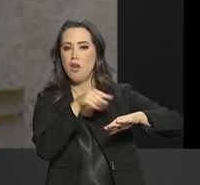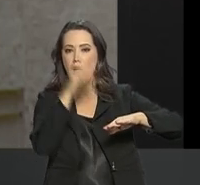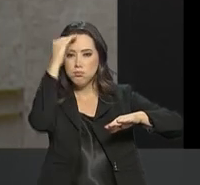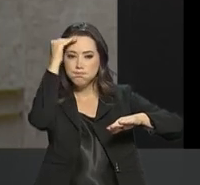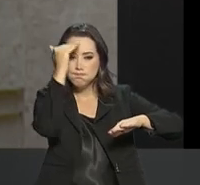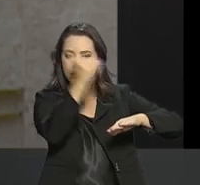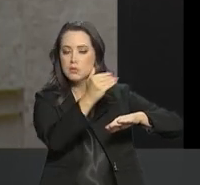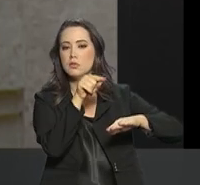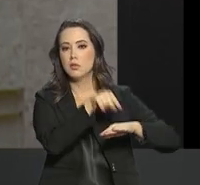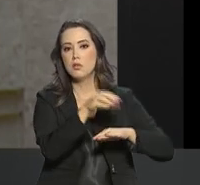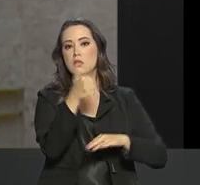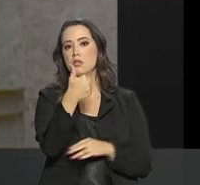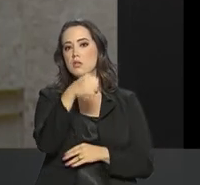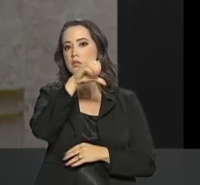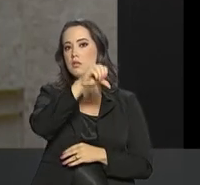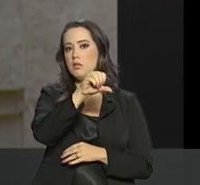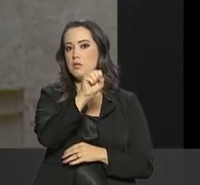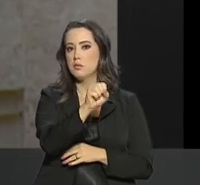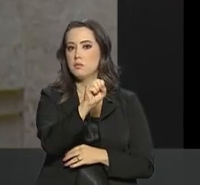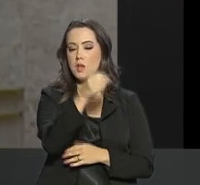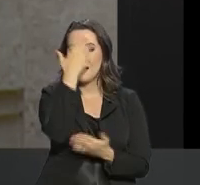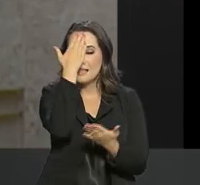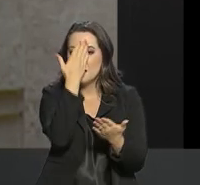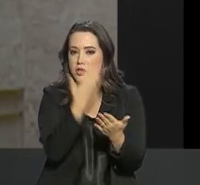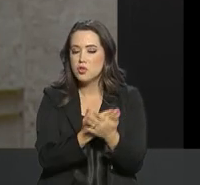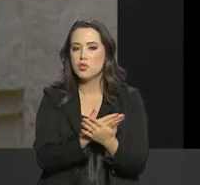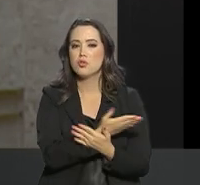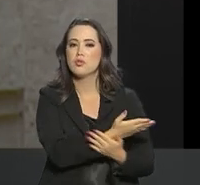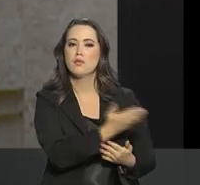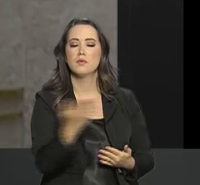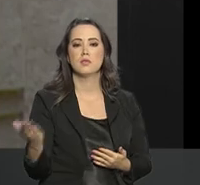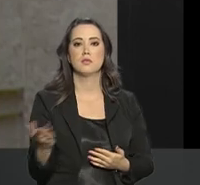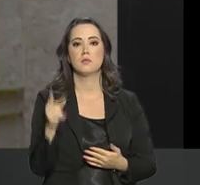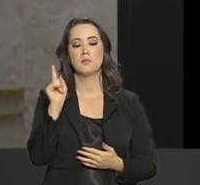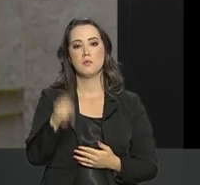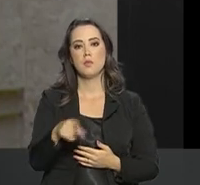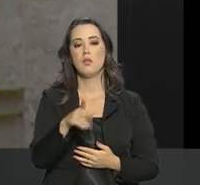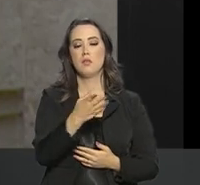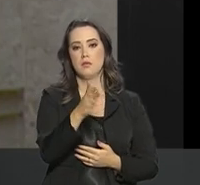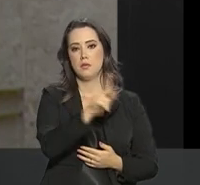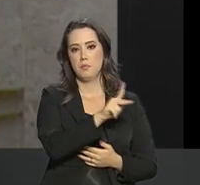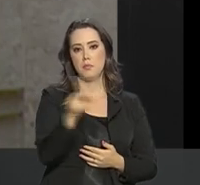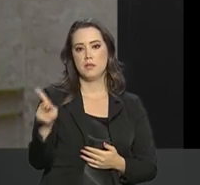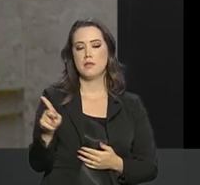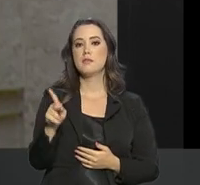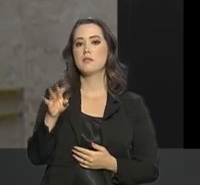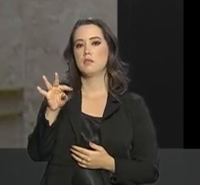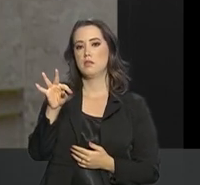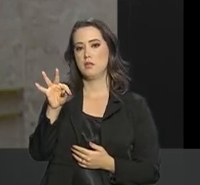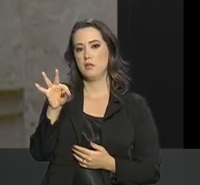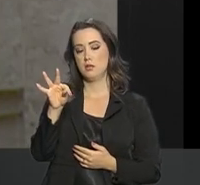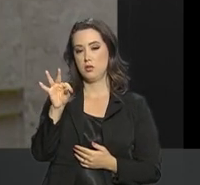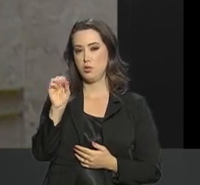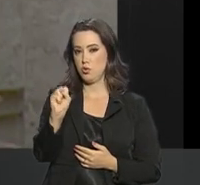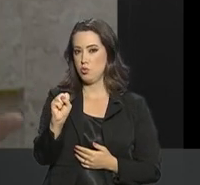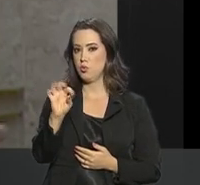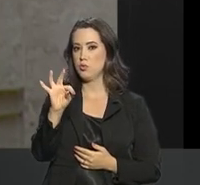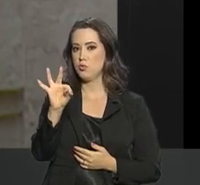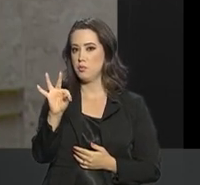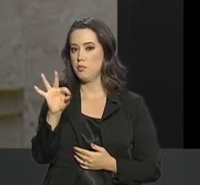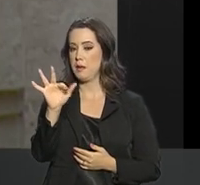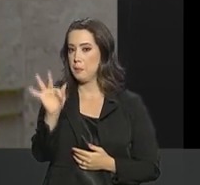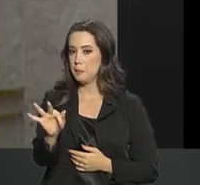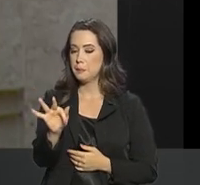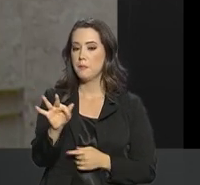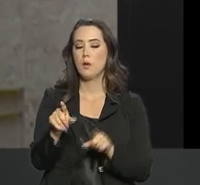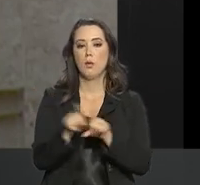de 1988. Eu creio mesmo que Vossa Excelência, senhor presidente do Tribunal, do Supremo Tribunal, a